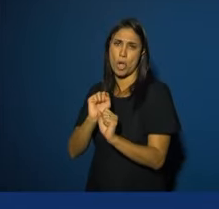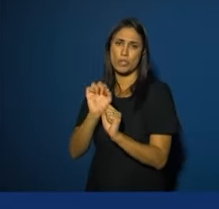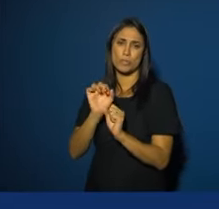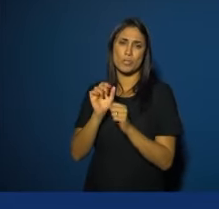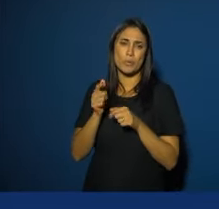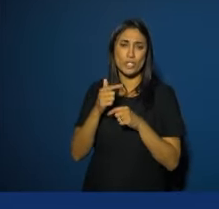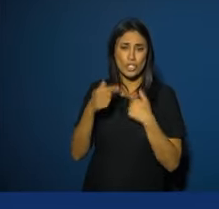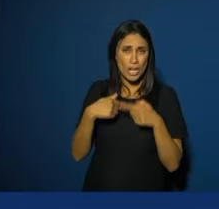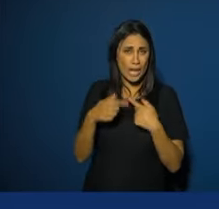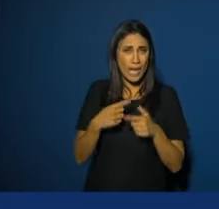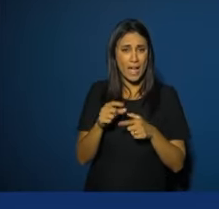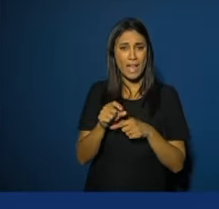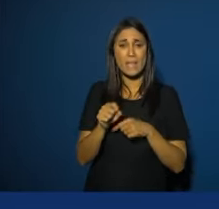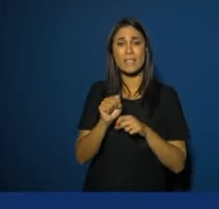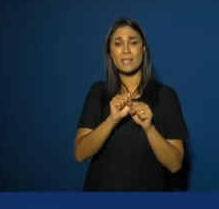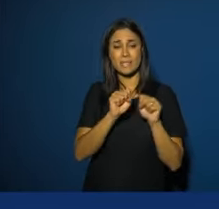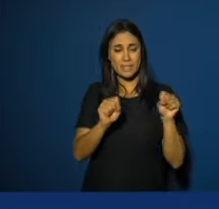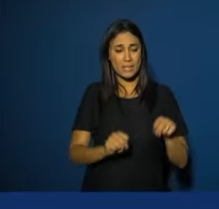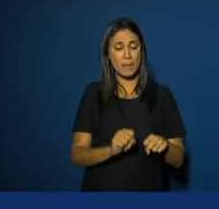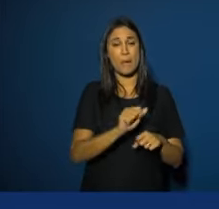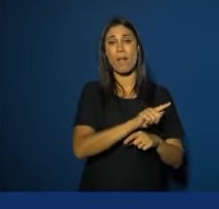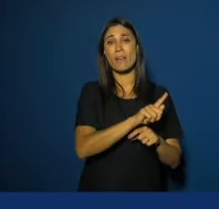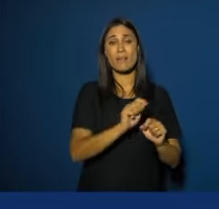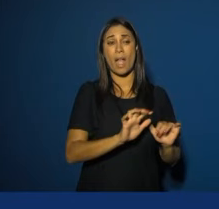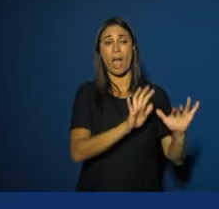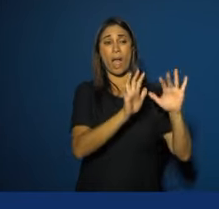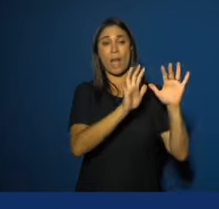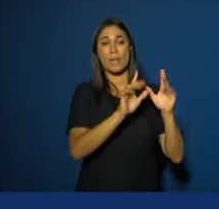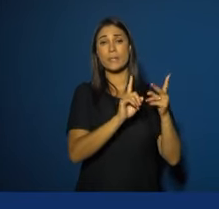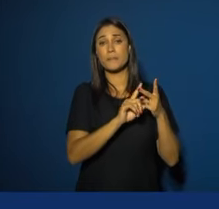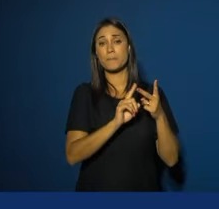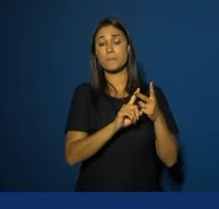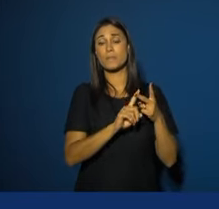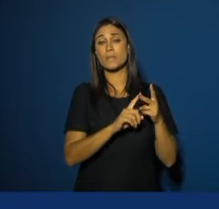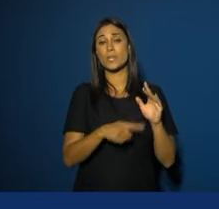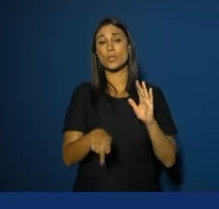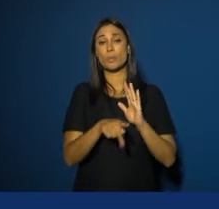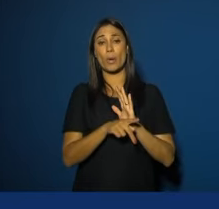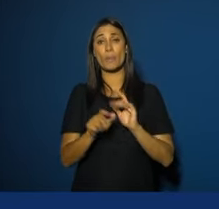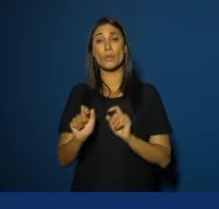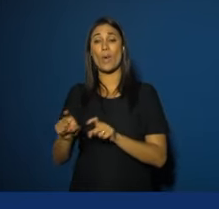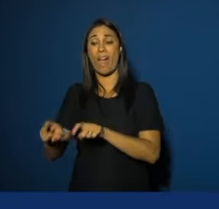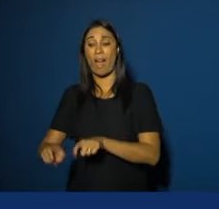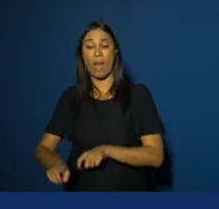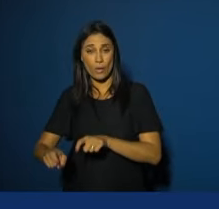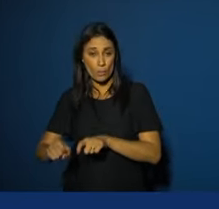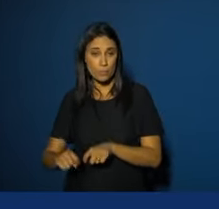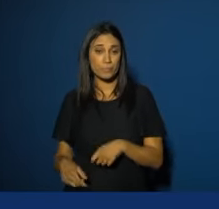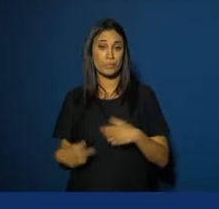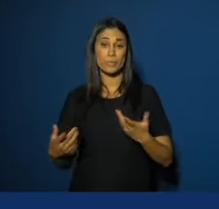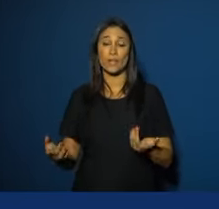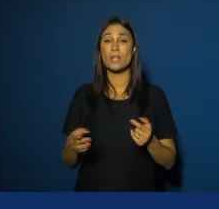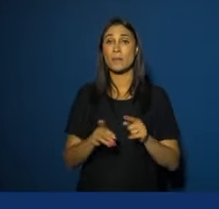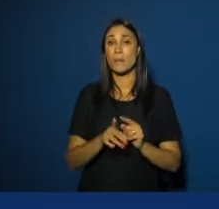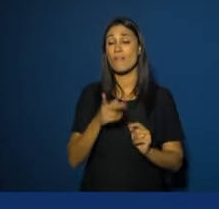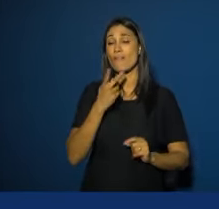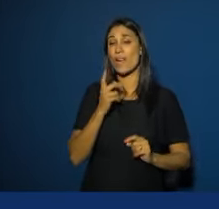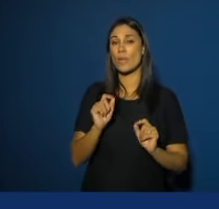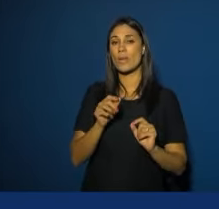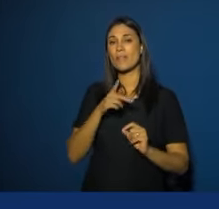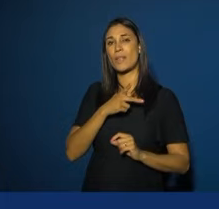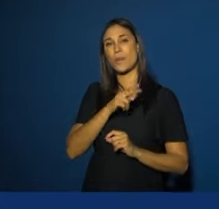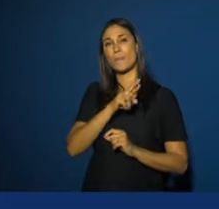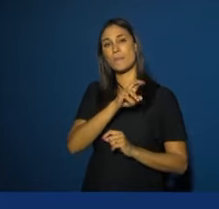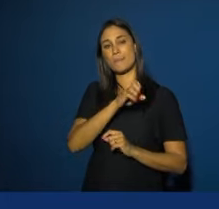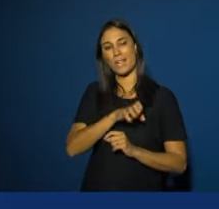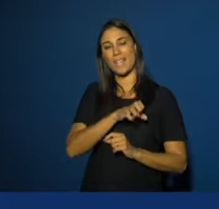gente pode gerar em sistemas isolados gás, né, proveniente do agronegócio. E até se fala que existe o